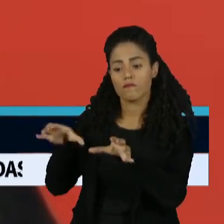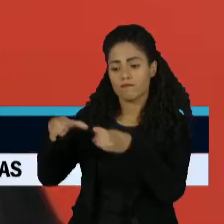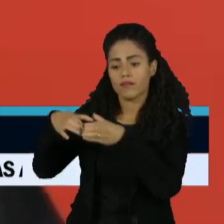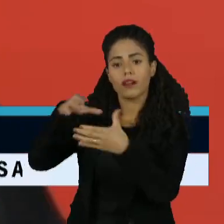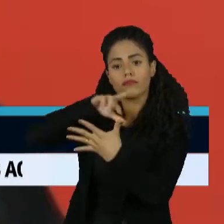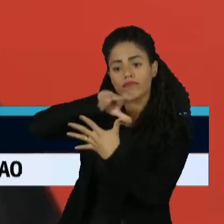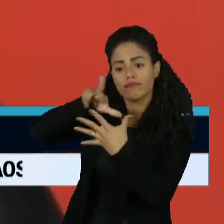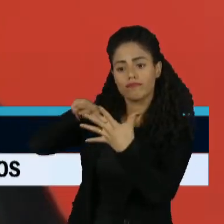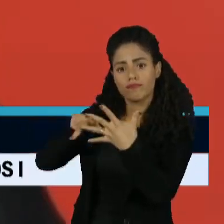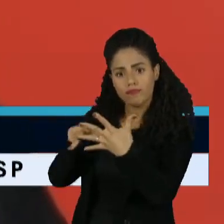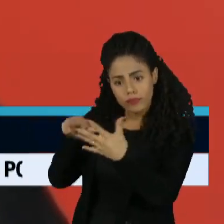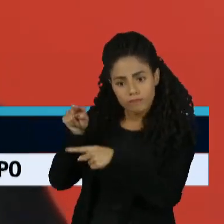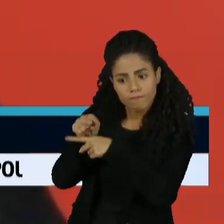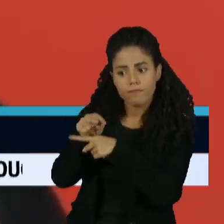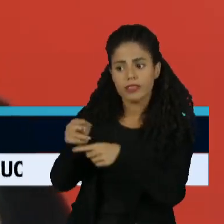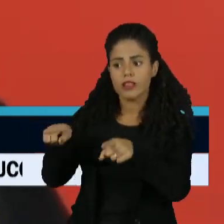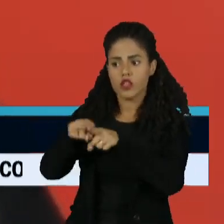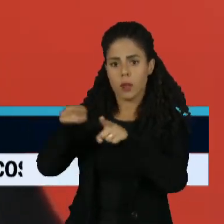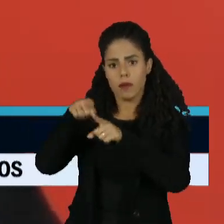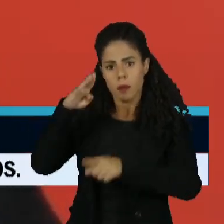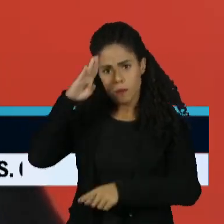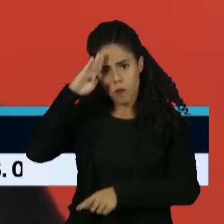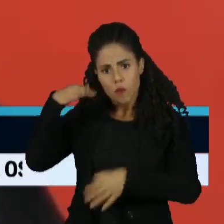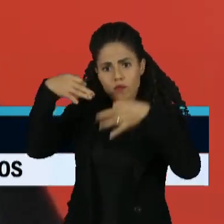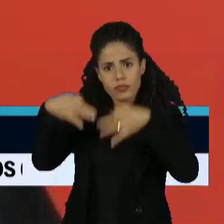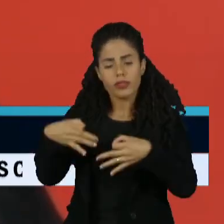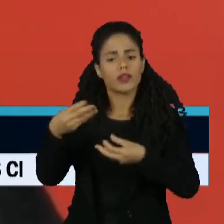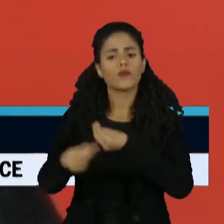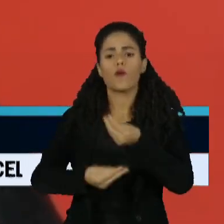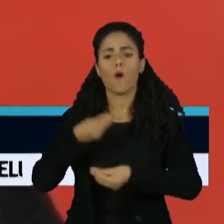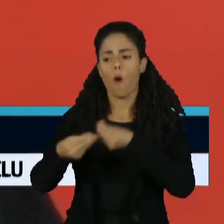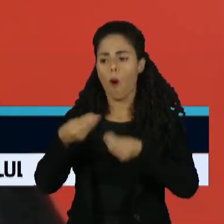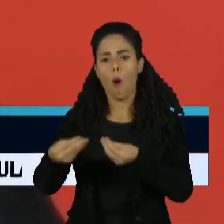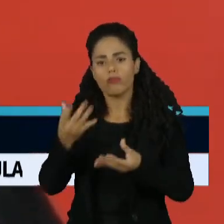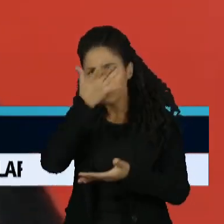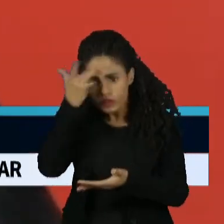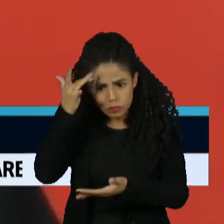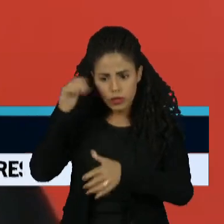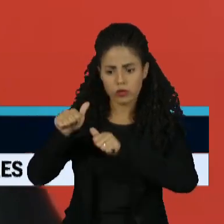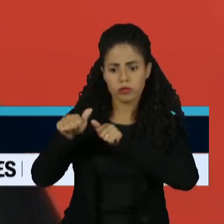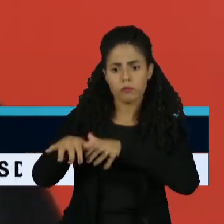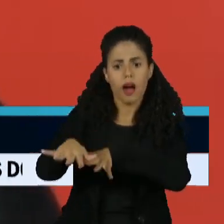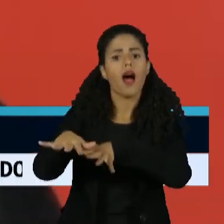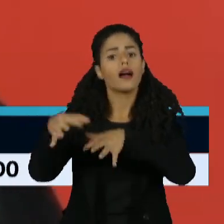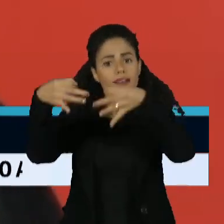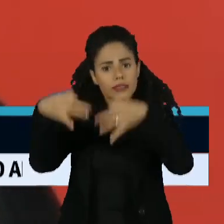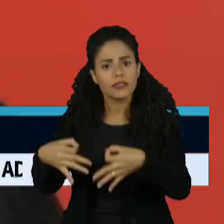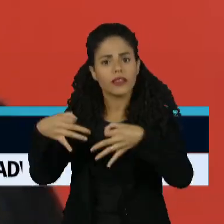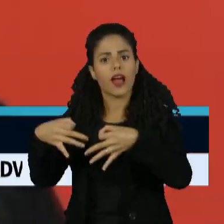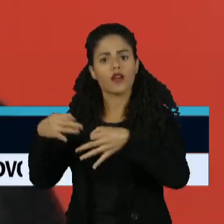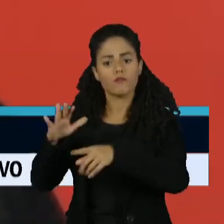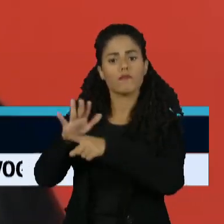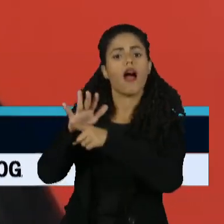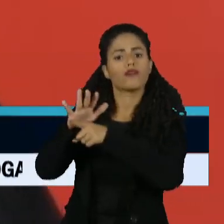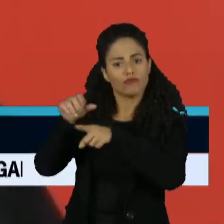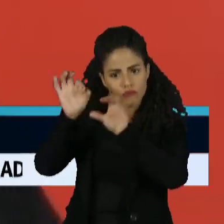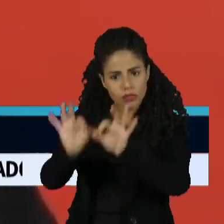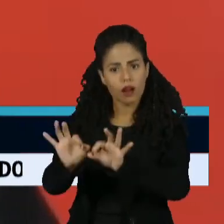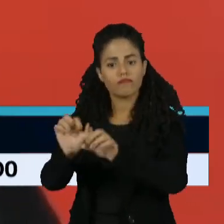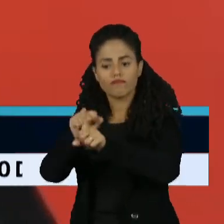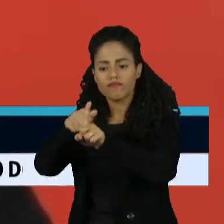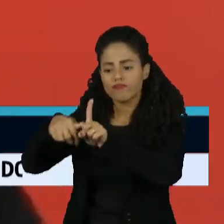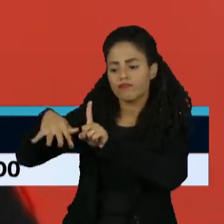democracia na verdade o que eles esperavam é que os militares agissem politicamente então eles